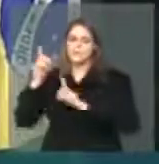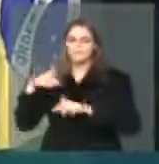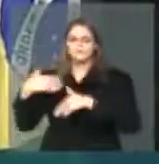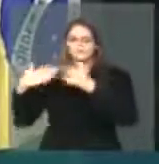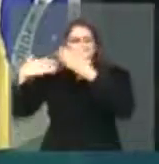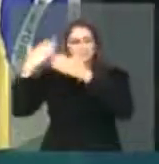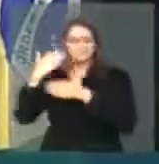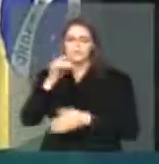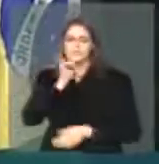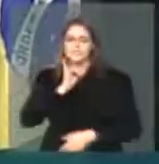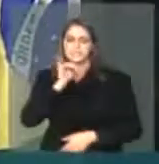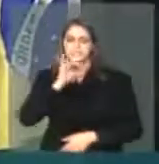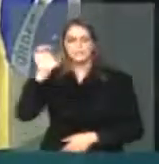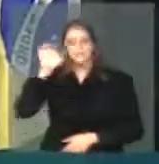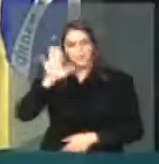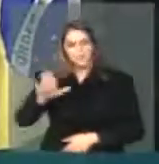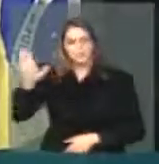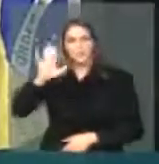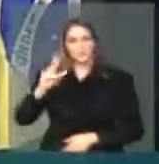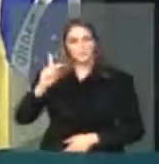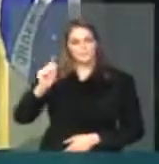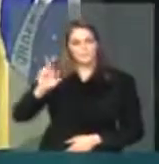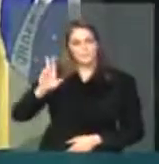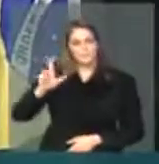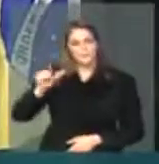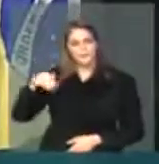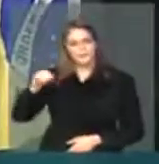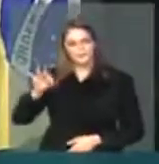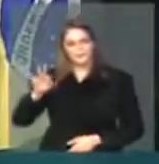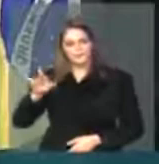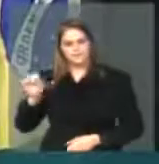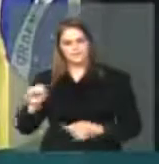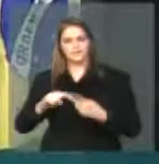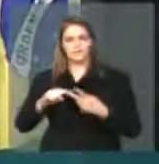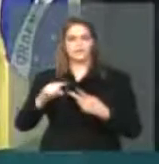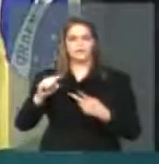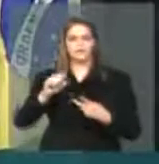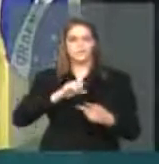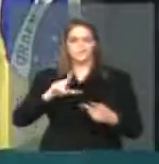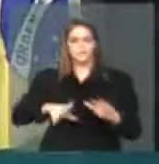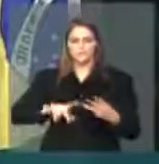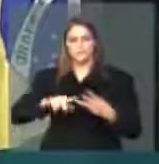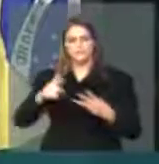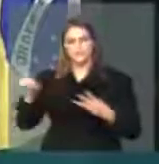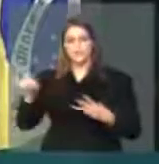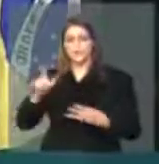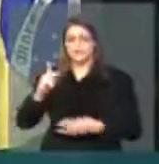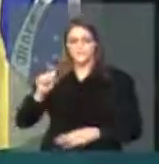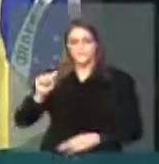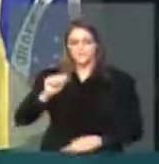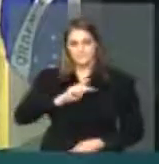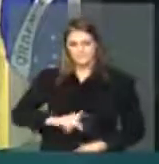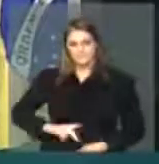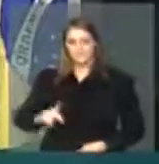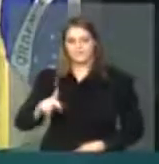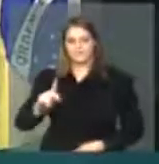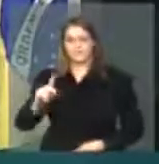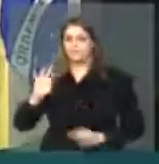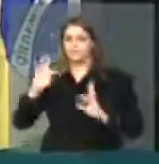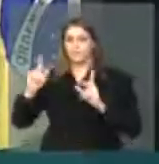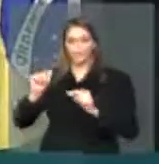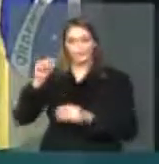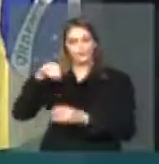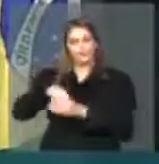Europa inteira parlamentarista, a França, Portugal é presidencialista com parlamentarismo, todos são voto distrital, puro ou